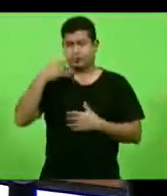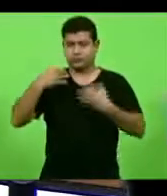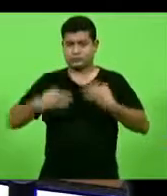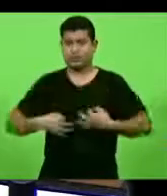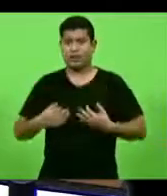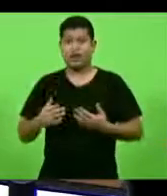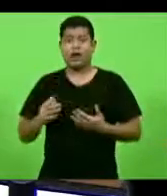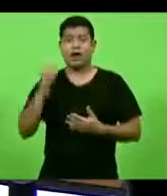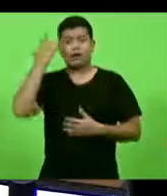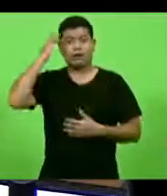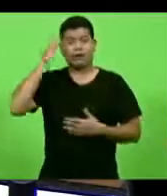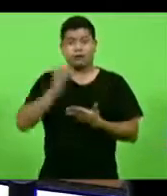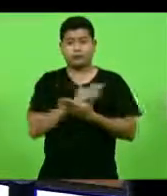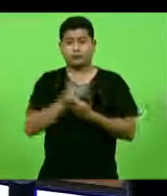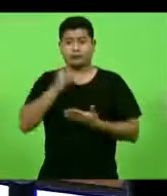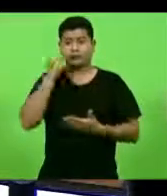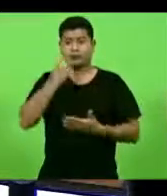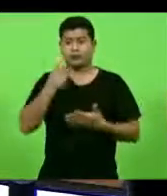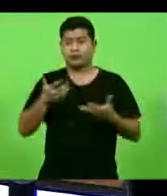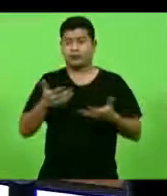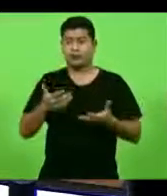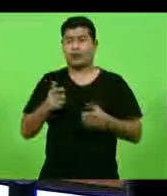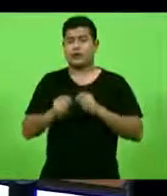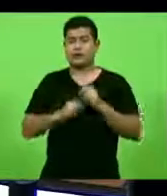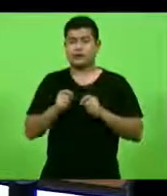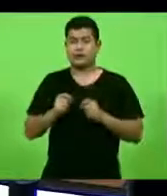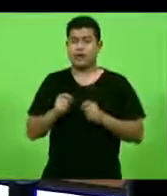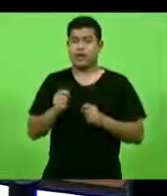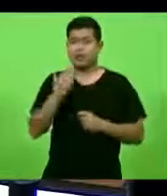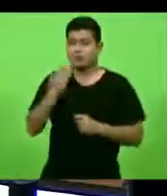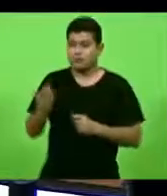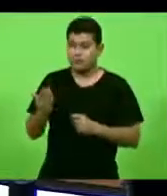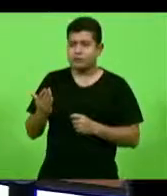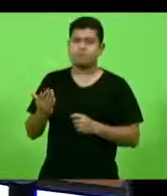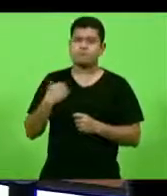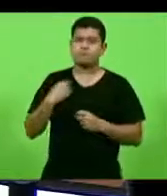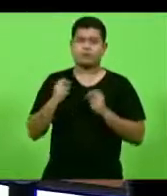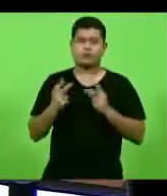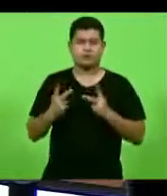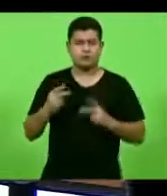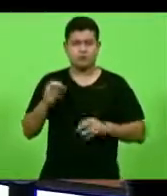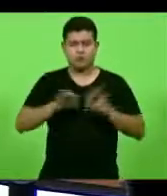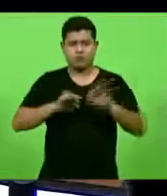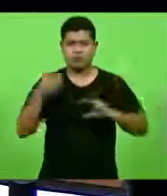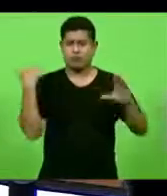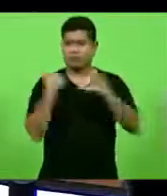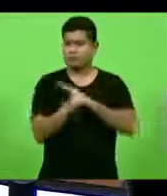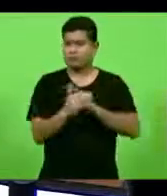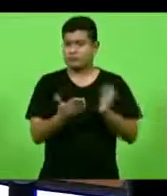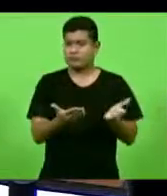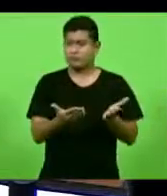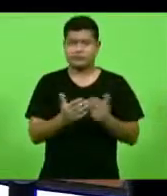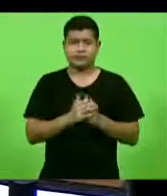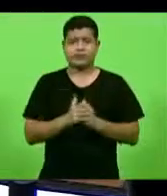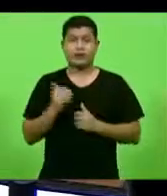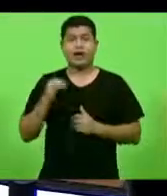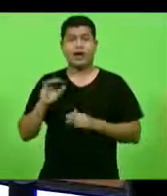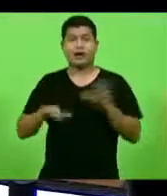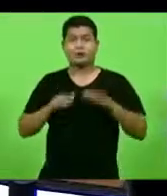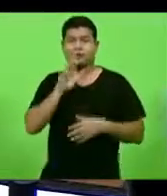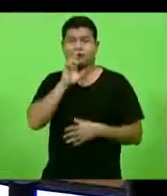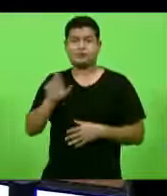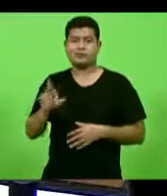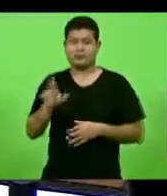deputados recebem demandas e querem dar um encaminhamento, né? Querem resolver, querem dar respostas. Nem sempre as respostas são